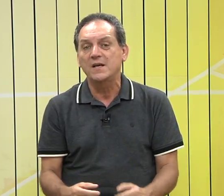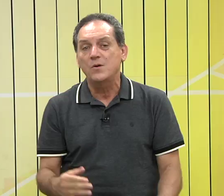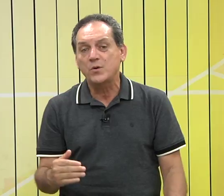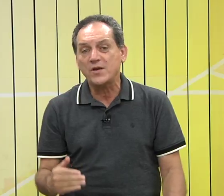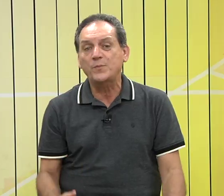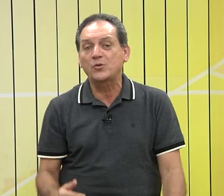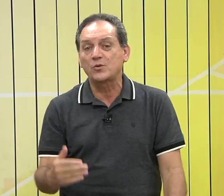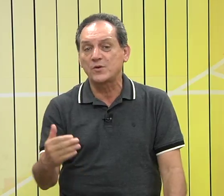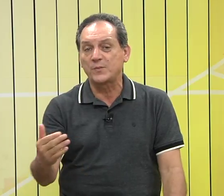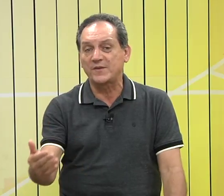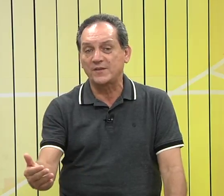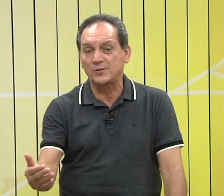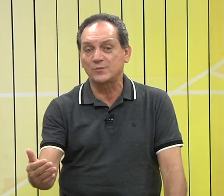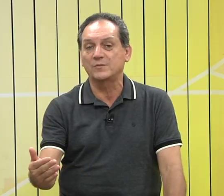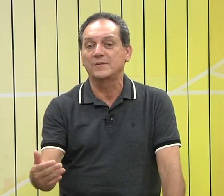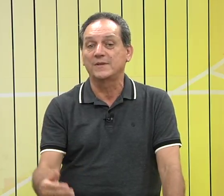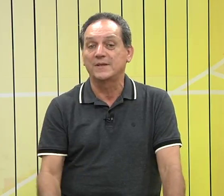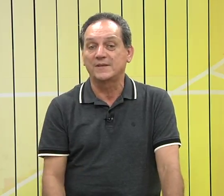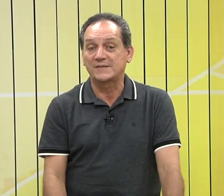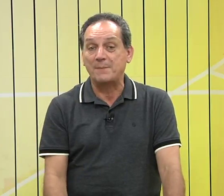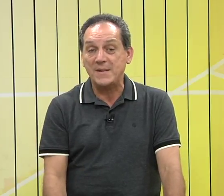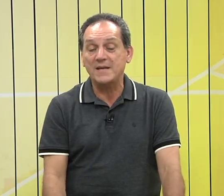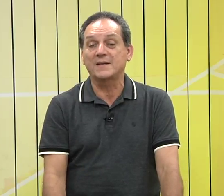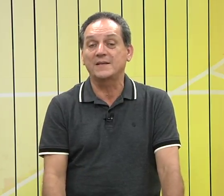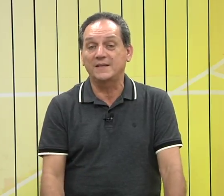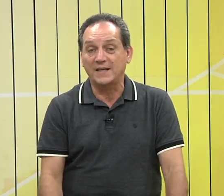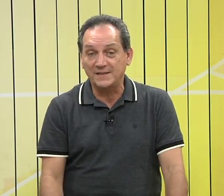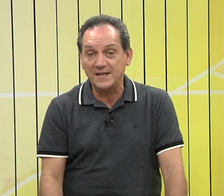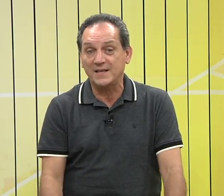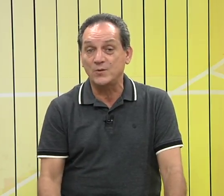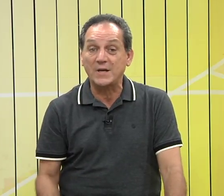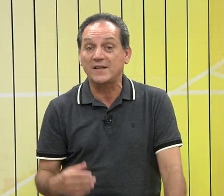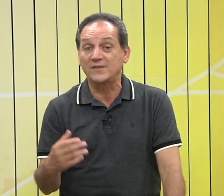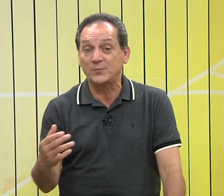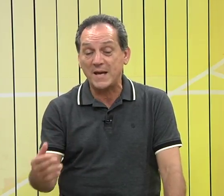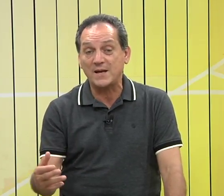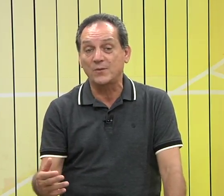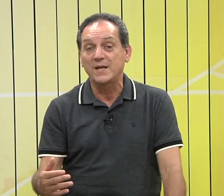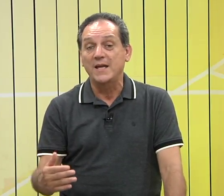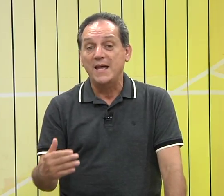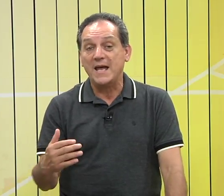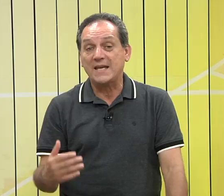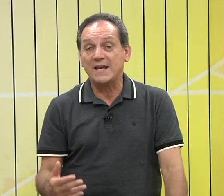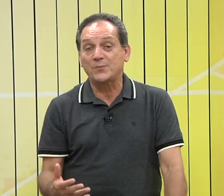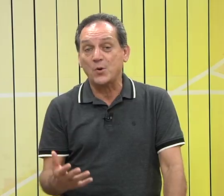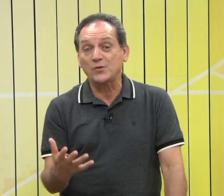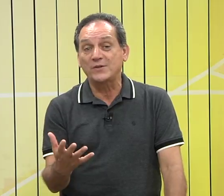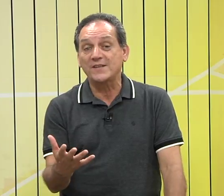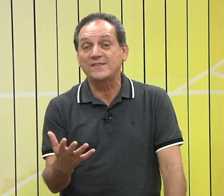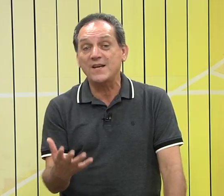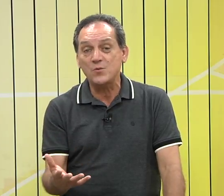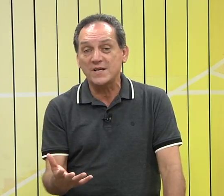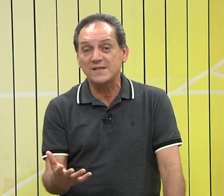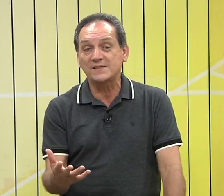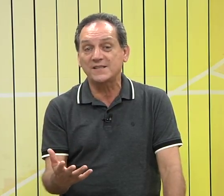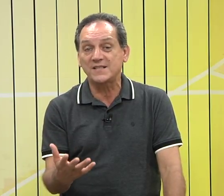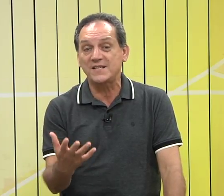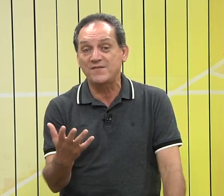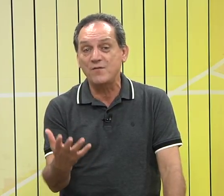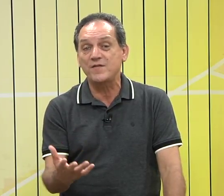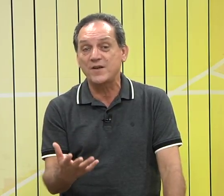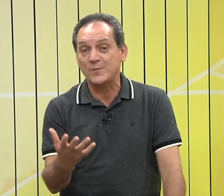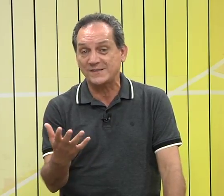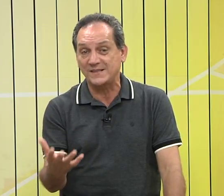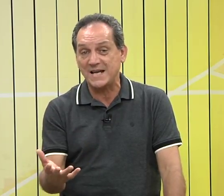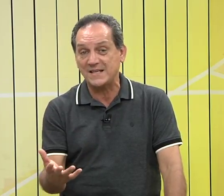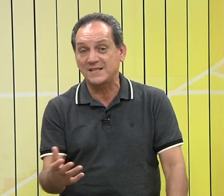vida. O que as pessoas precisam saber, entender e o que elas esperam é que elas possam ter segurança de que